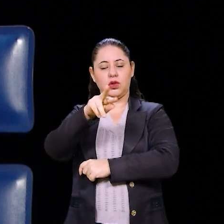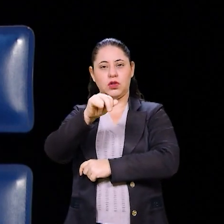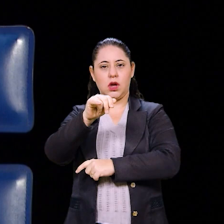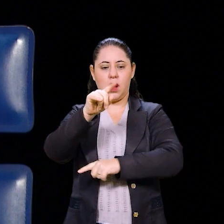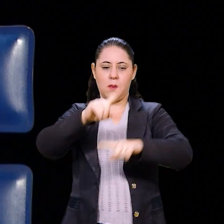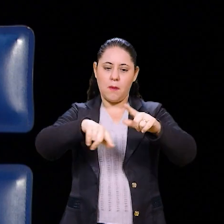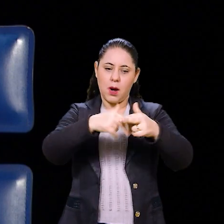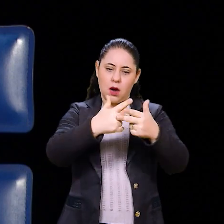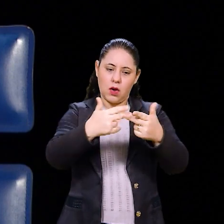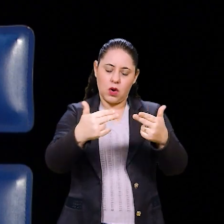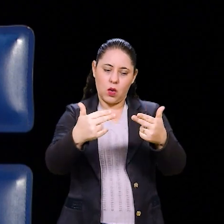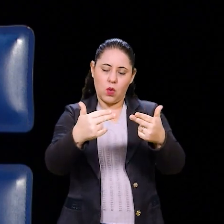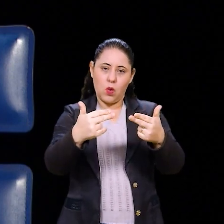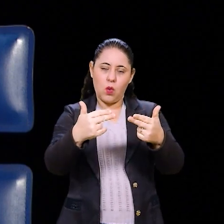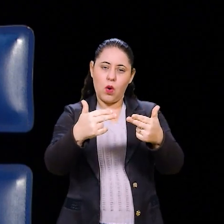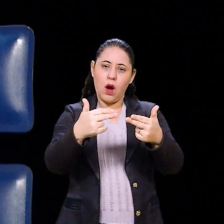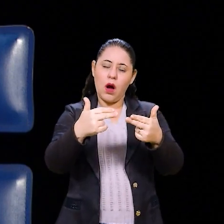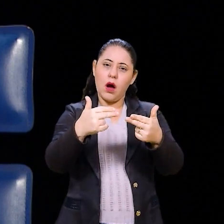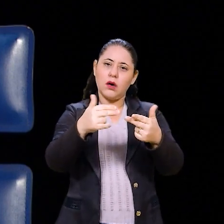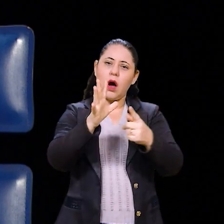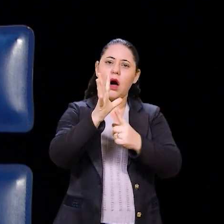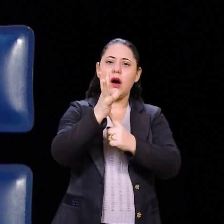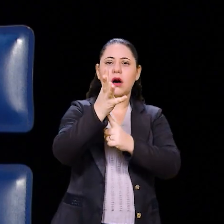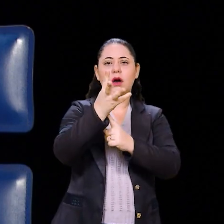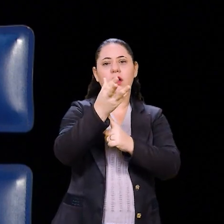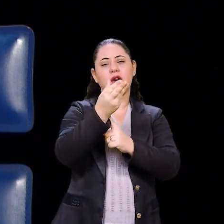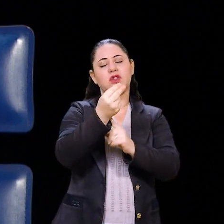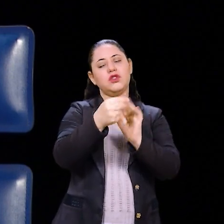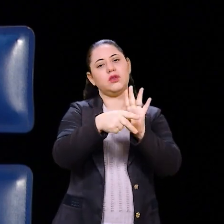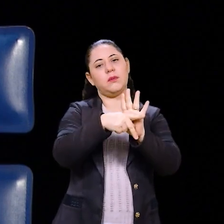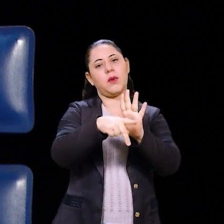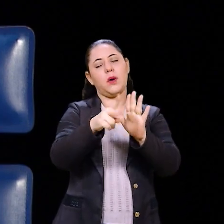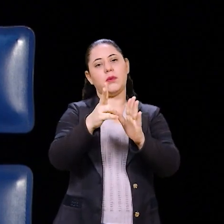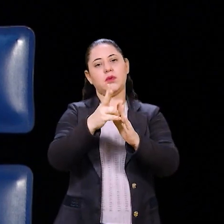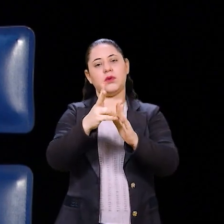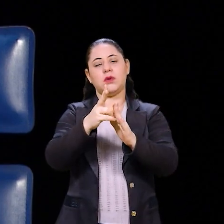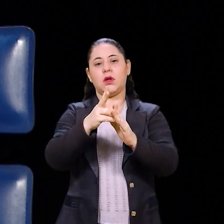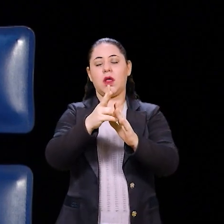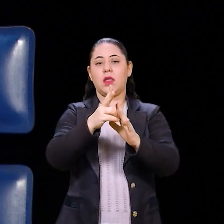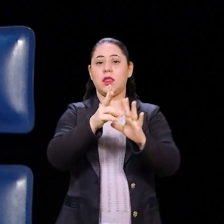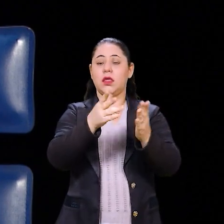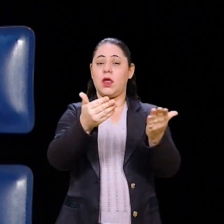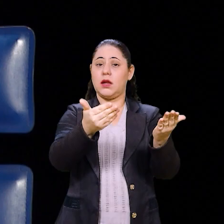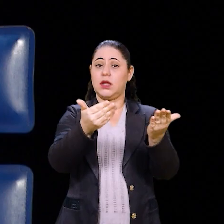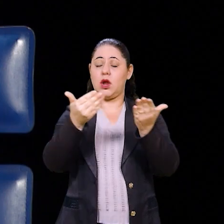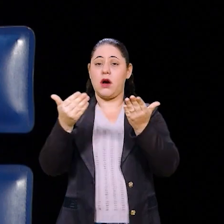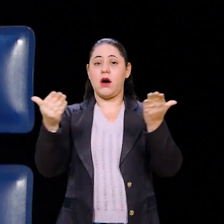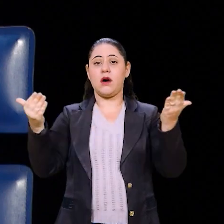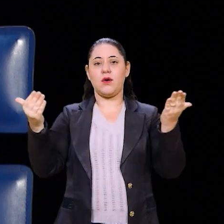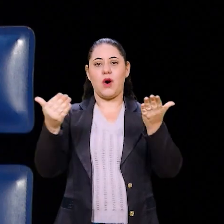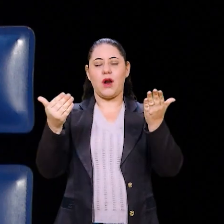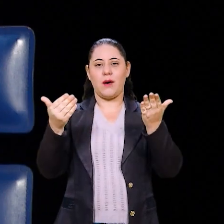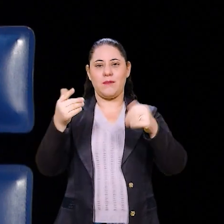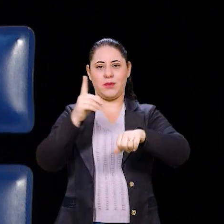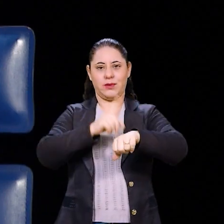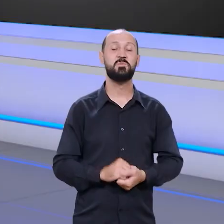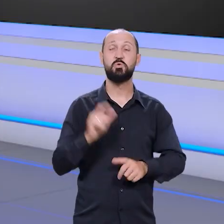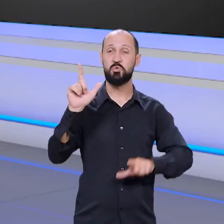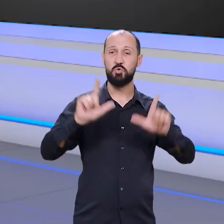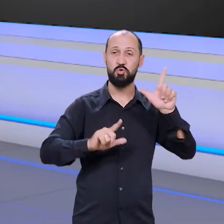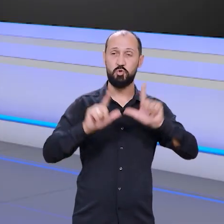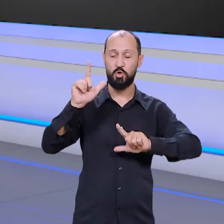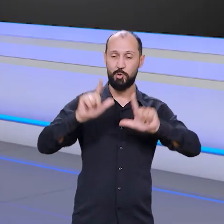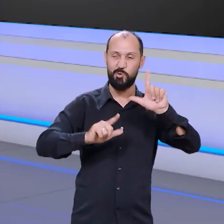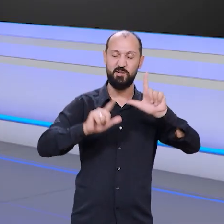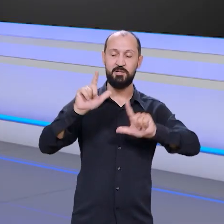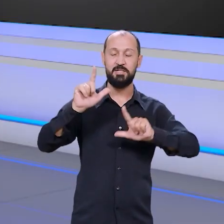trabalhar com os materiais, com a obra de arte indígena, trazendo para agora, para o contexto contemporâneo.